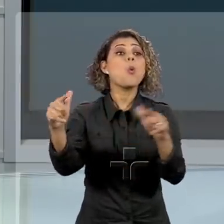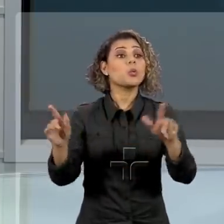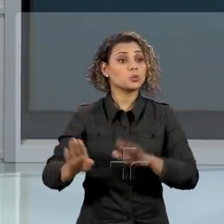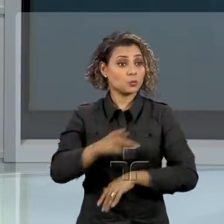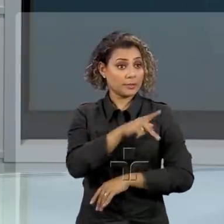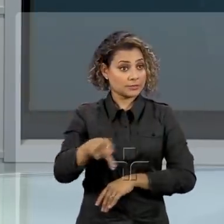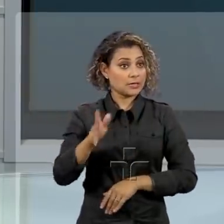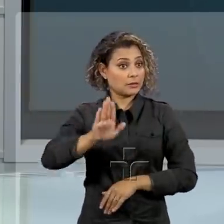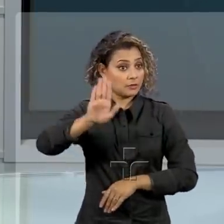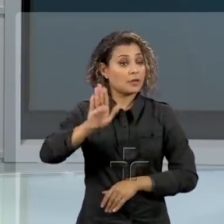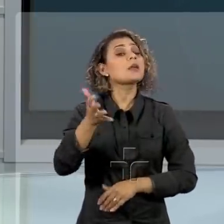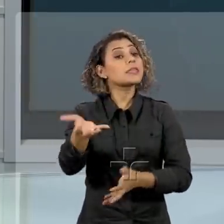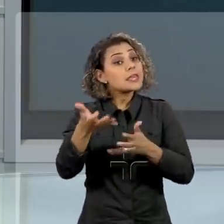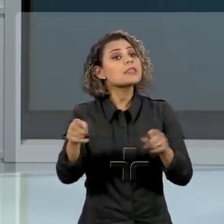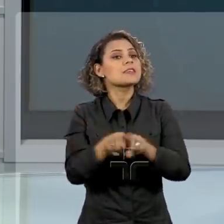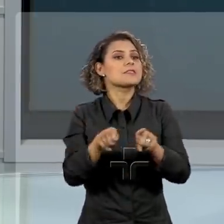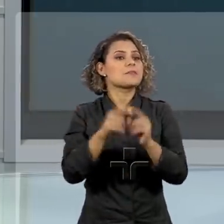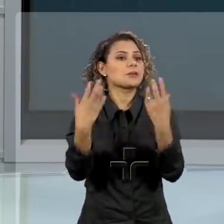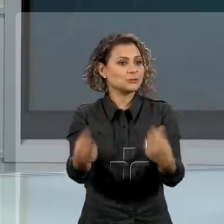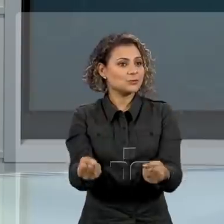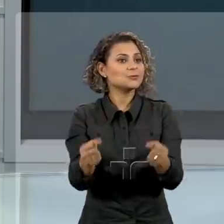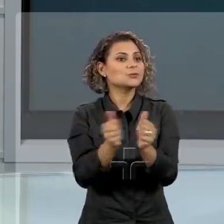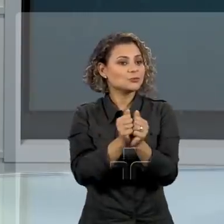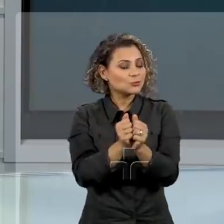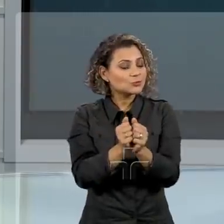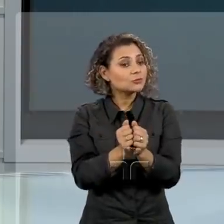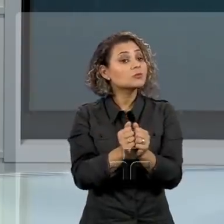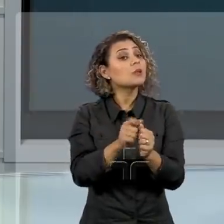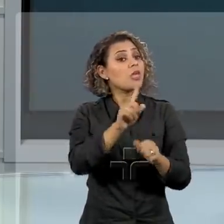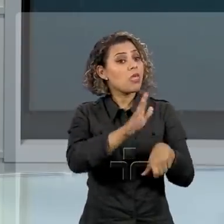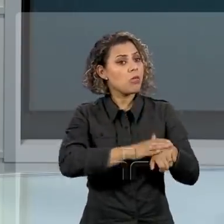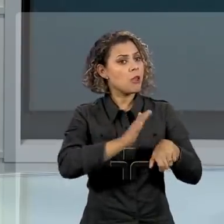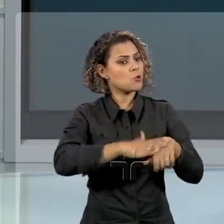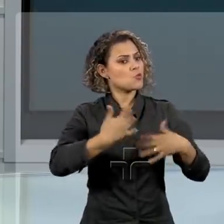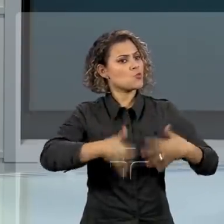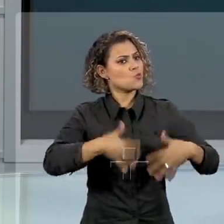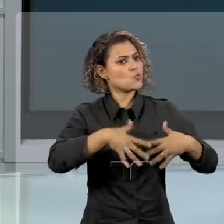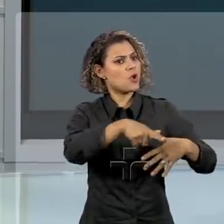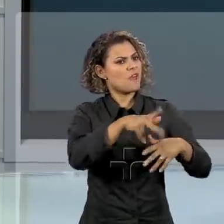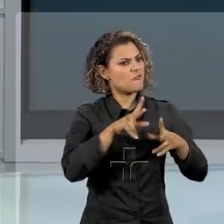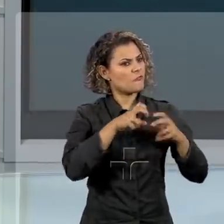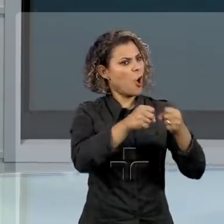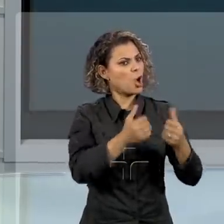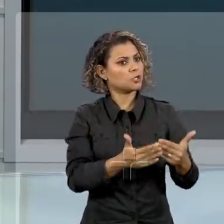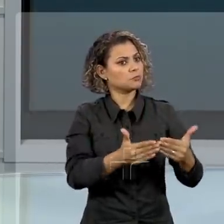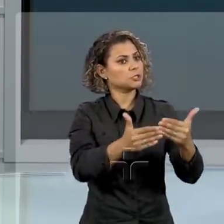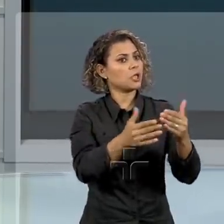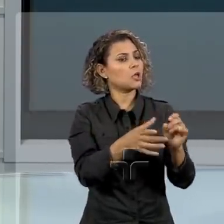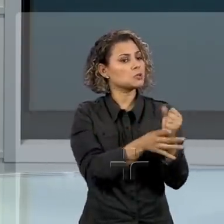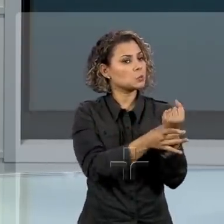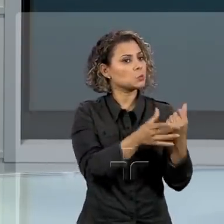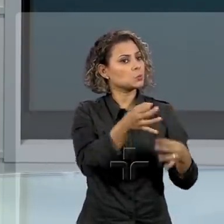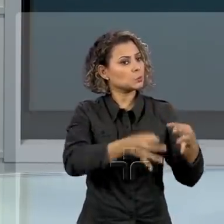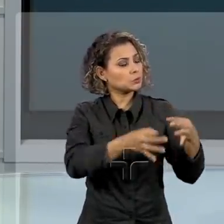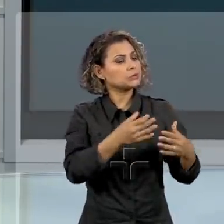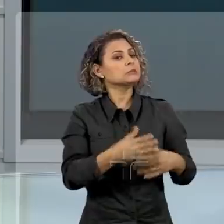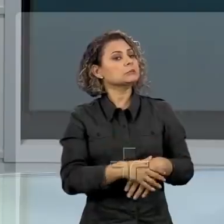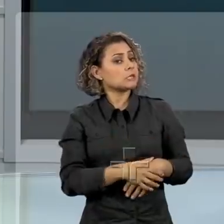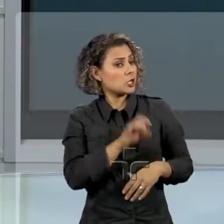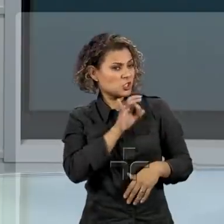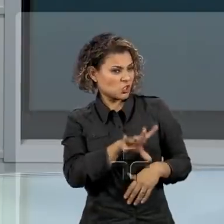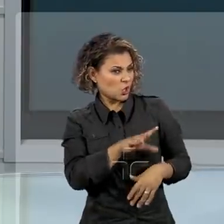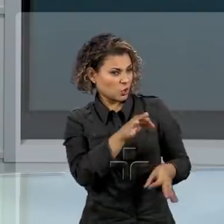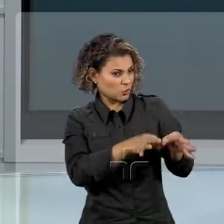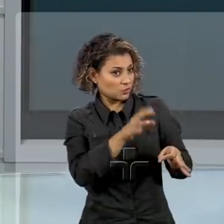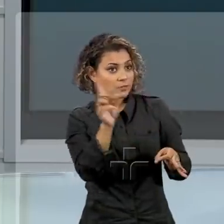Ele assume uma pasta da Justiça bastante enriquecida, bastante fortalecida. Não é somente o Ministério